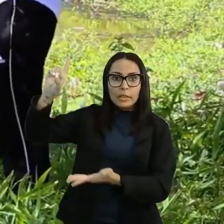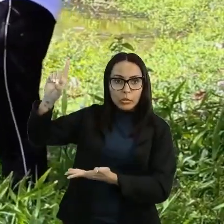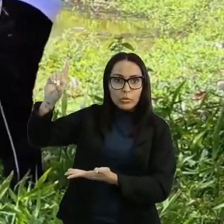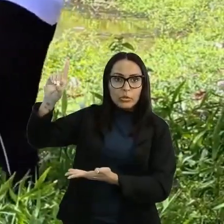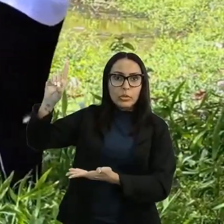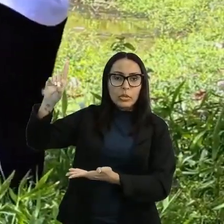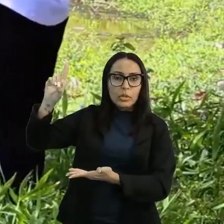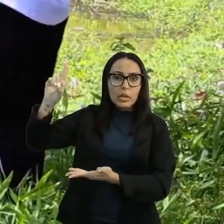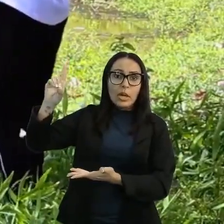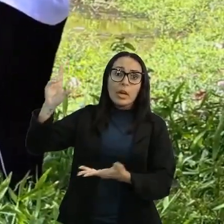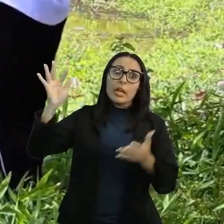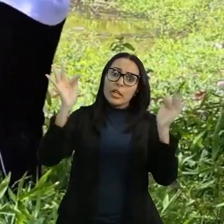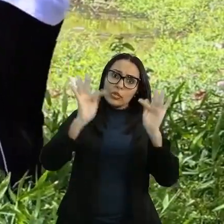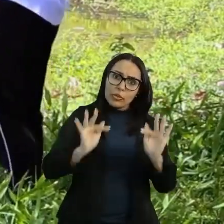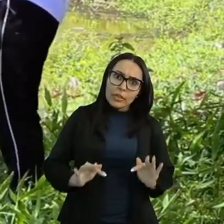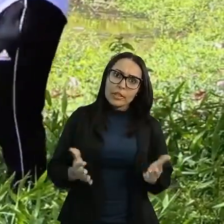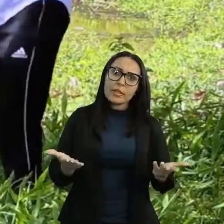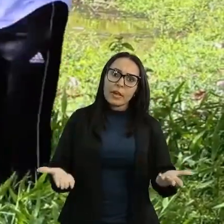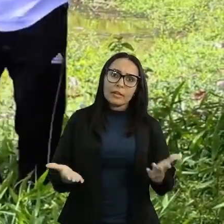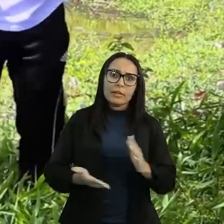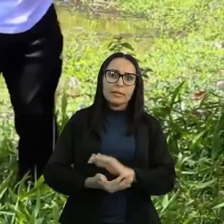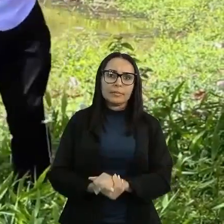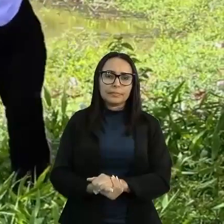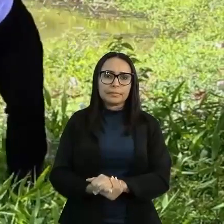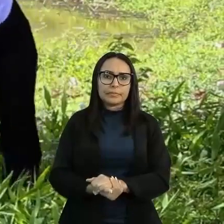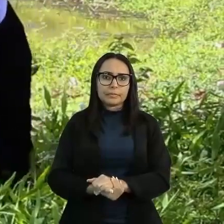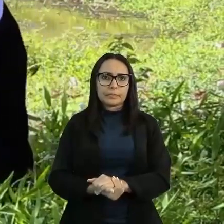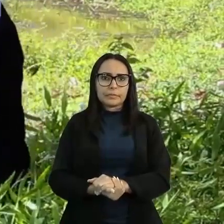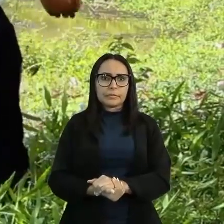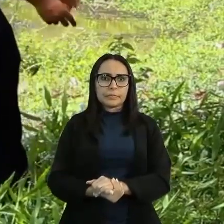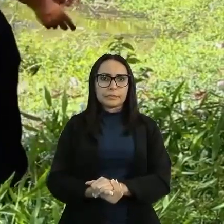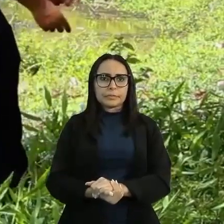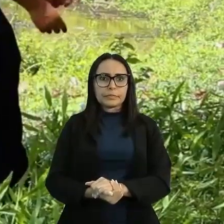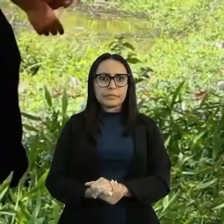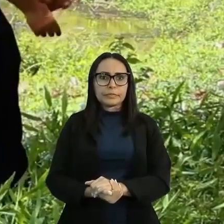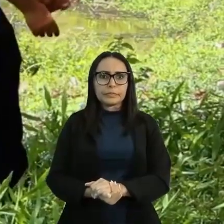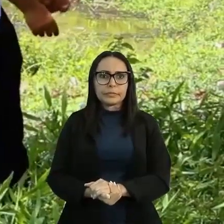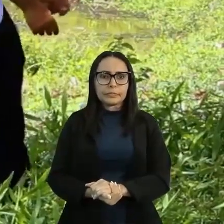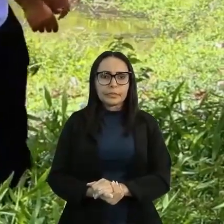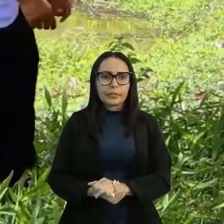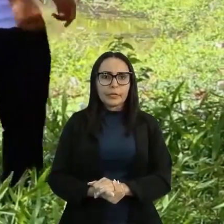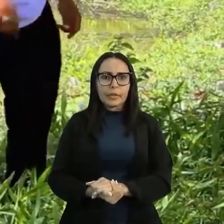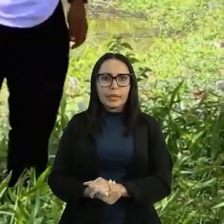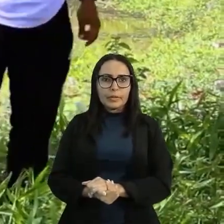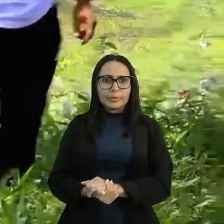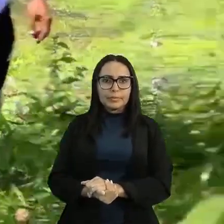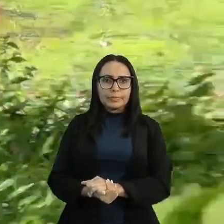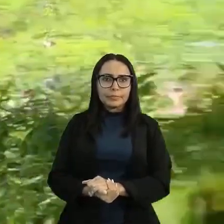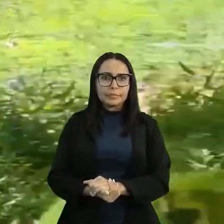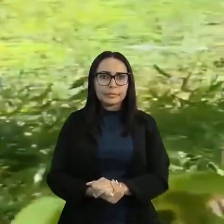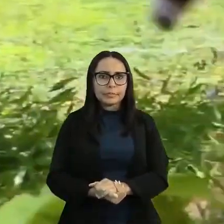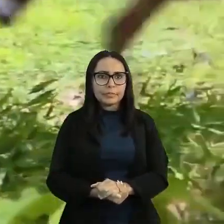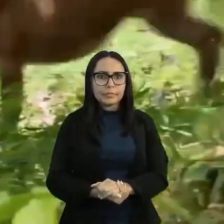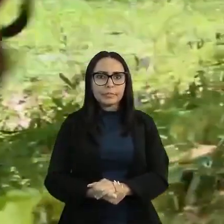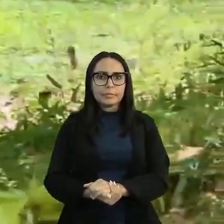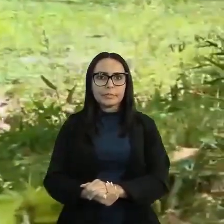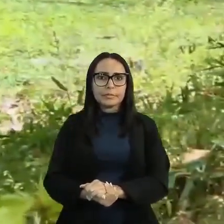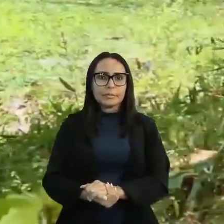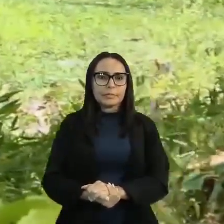de envolver ou de alguma forma criar uma espécie de ambiente. Né? Total. Então, todo tipo de reunião sempre é marcada por instrumentos musicais.